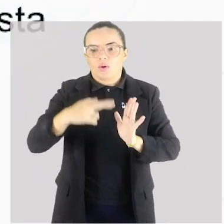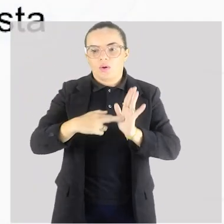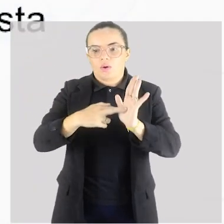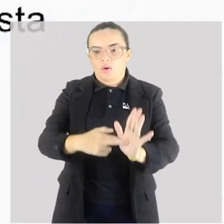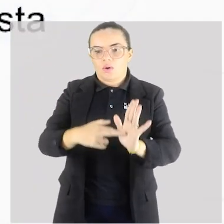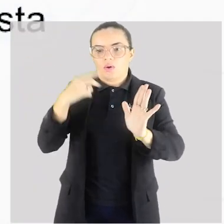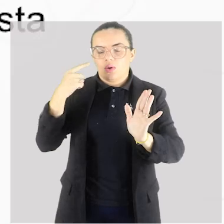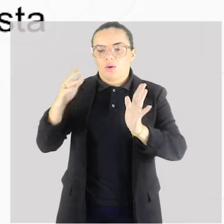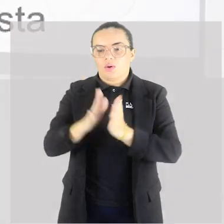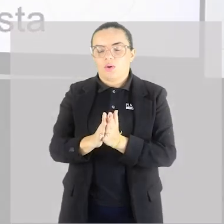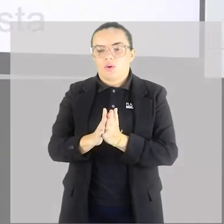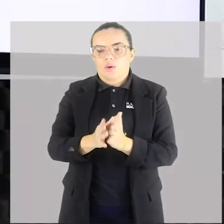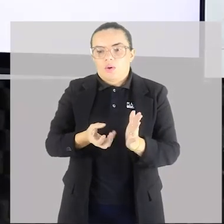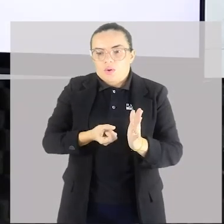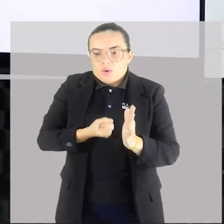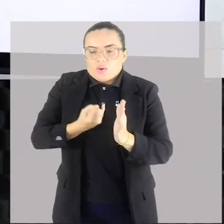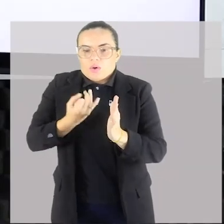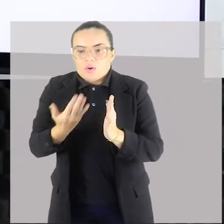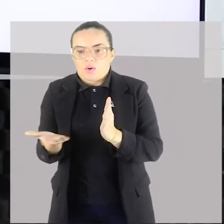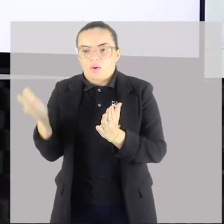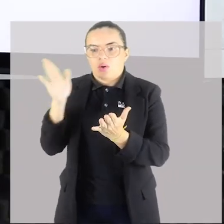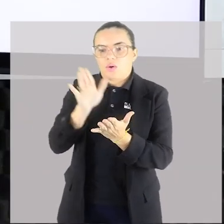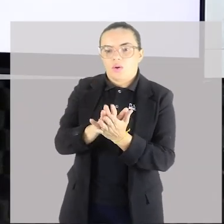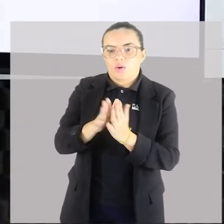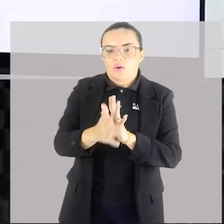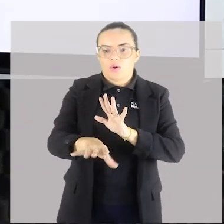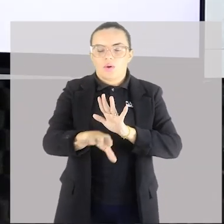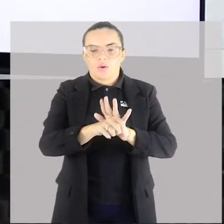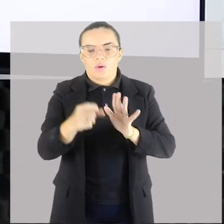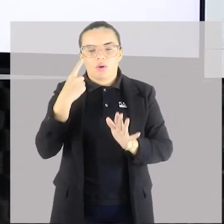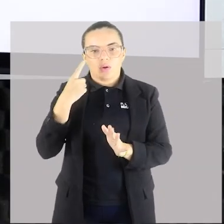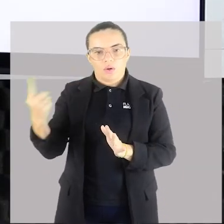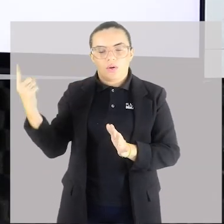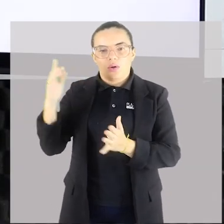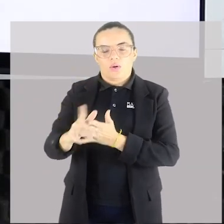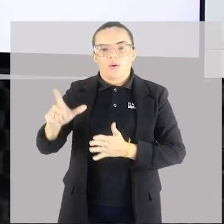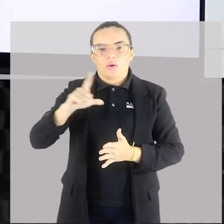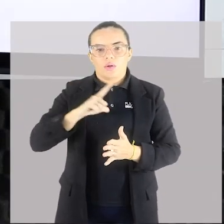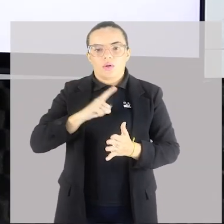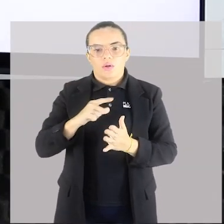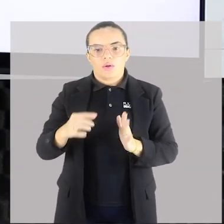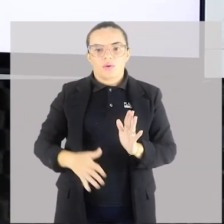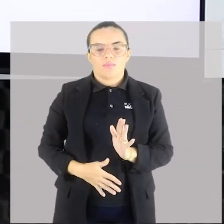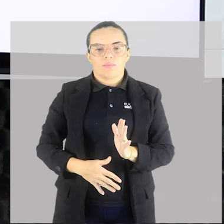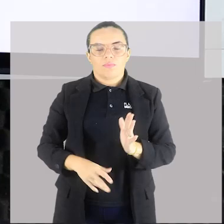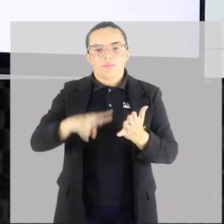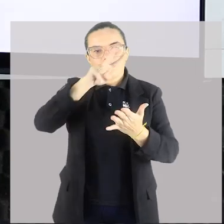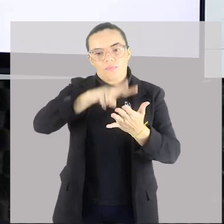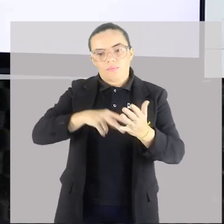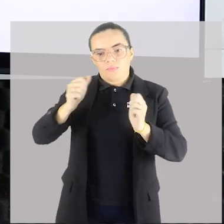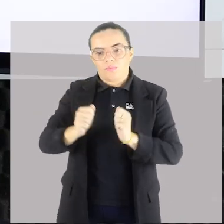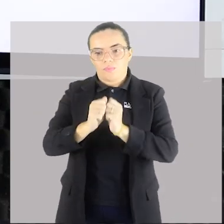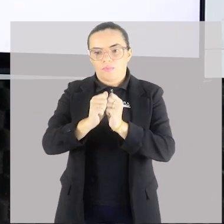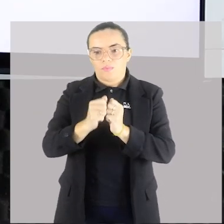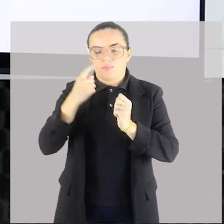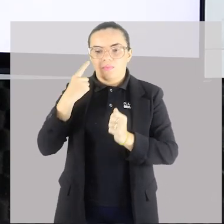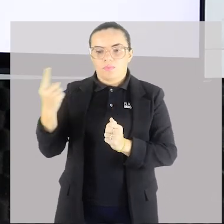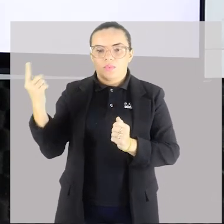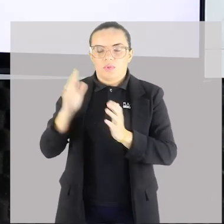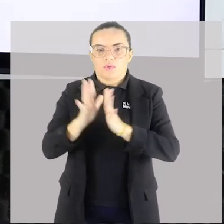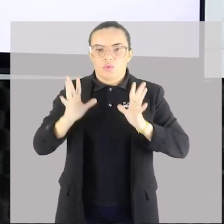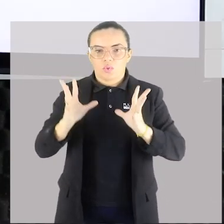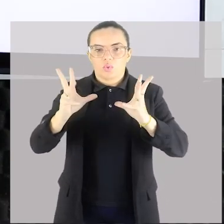e do expressionismo abstrato, teve outras figuras importantes também nesse mesmo movimento. O Rosenberg, o de Kooning e o Franz Kline,